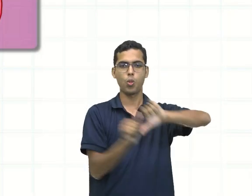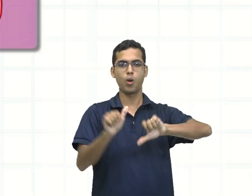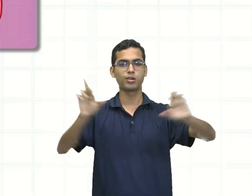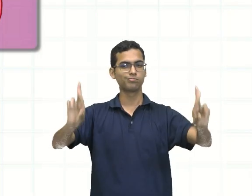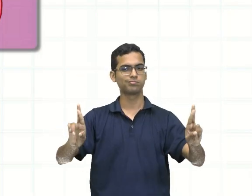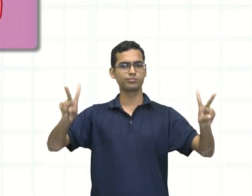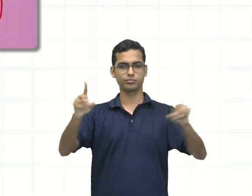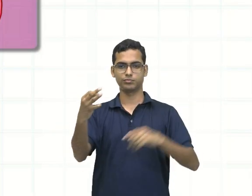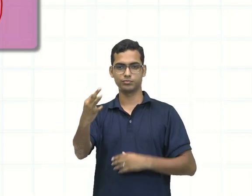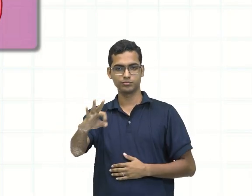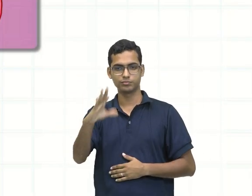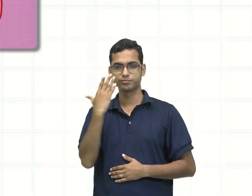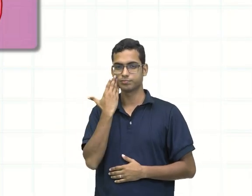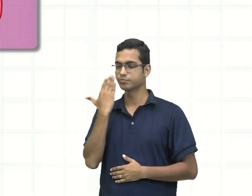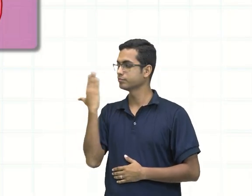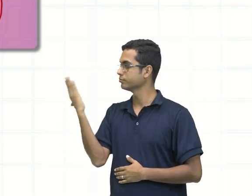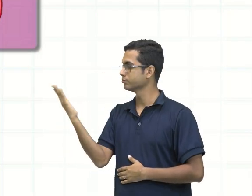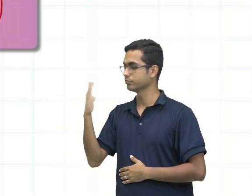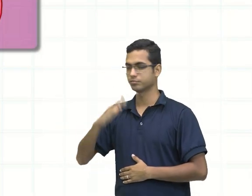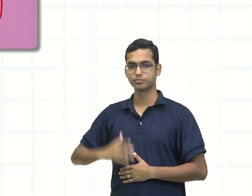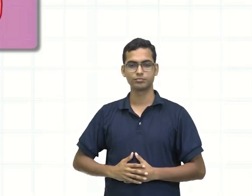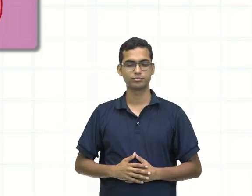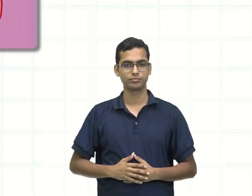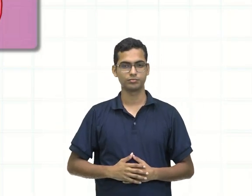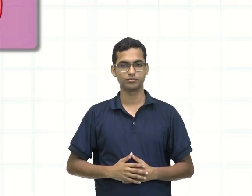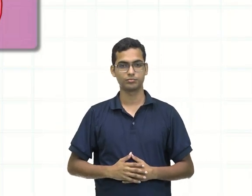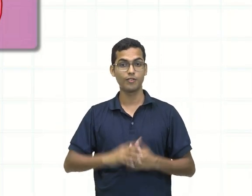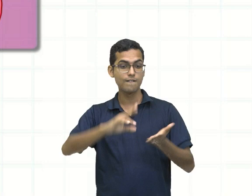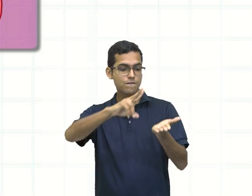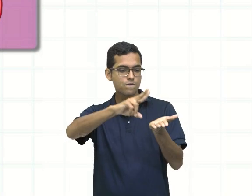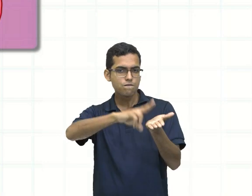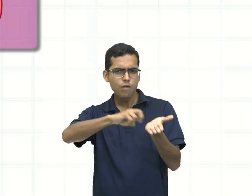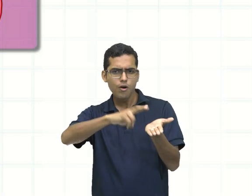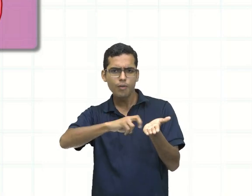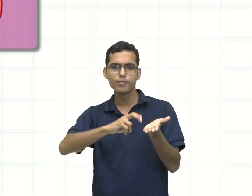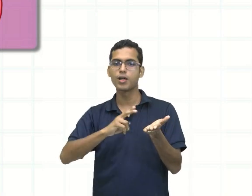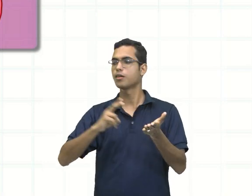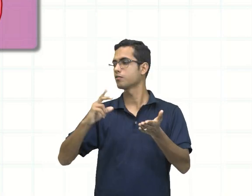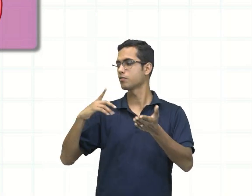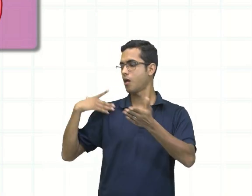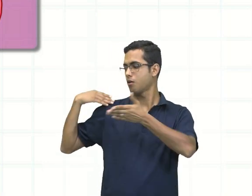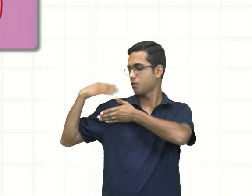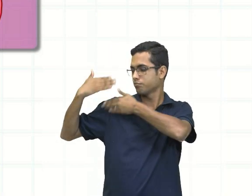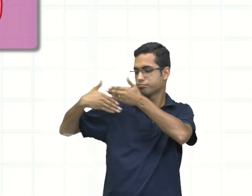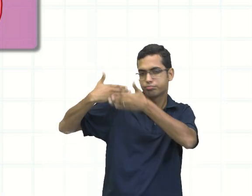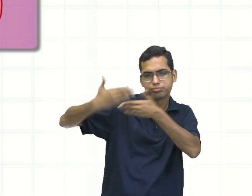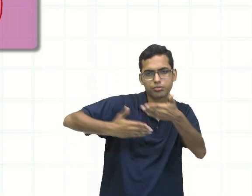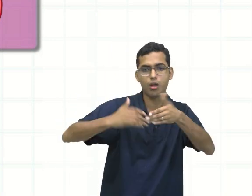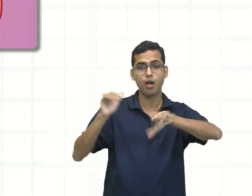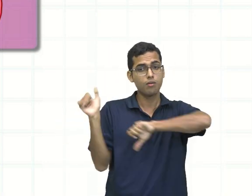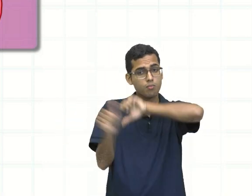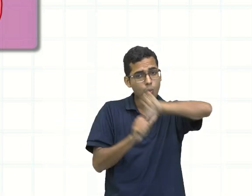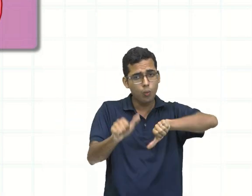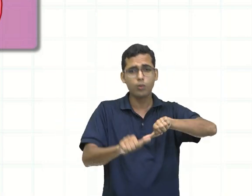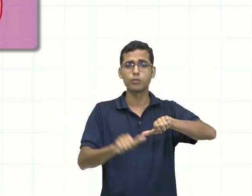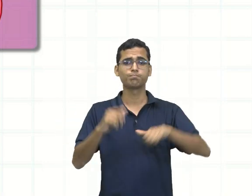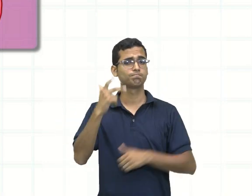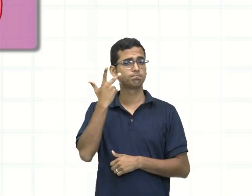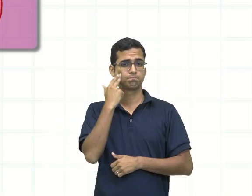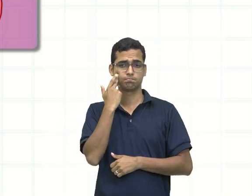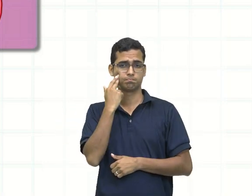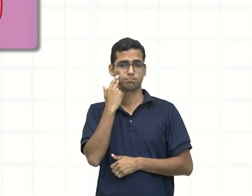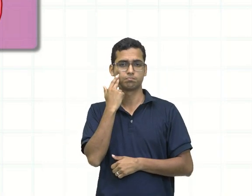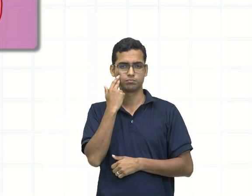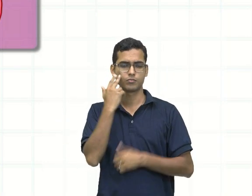as palavras vão se transformando, o vocabulário vai se transformando. E isso é normal, certo? A nossa língua é viva e ela